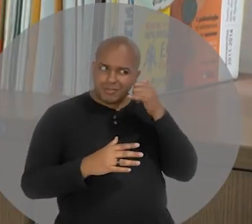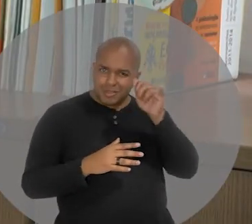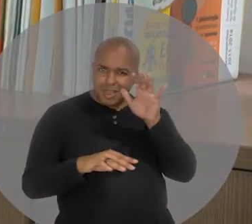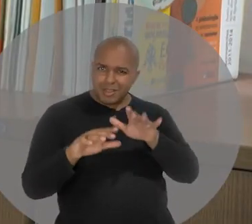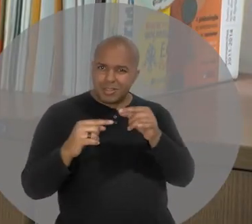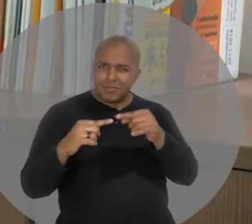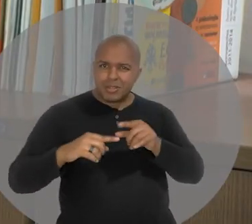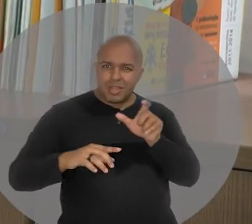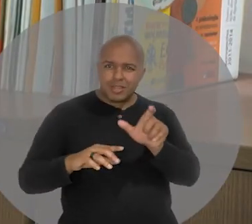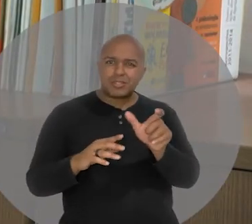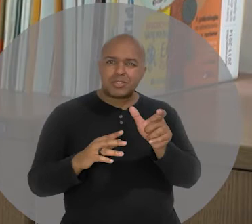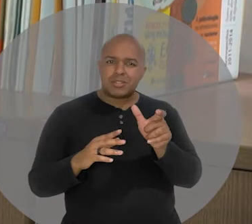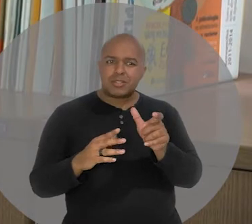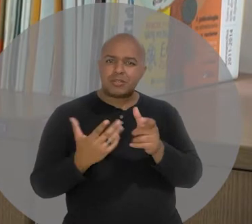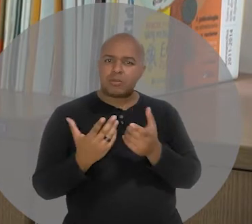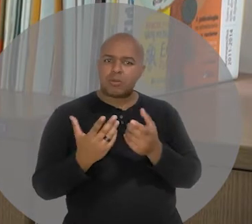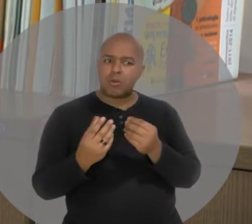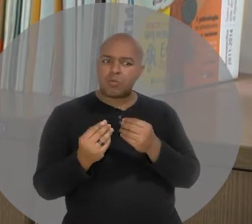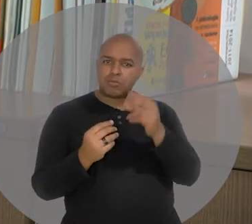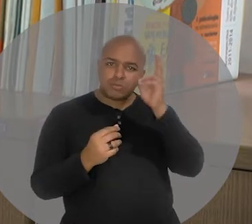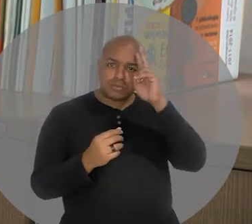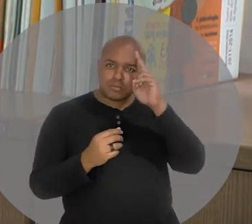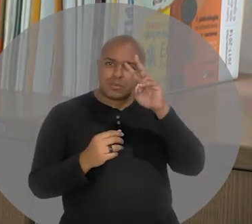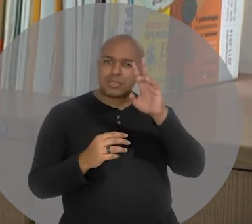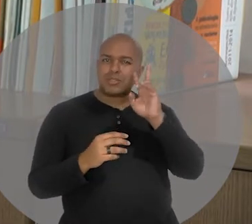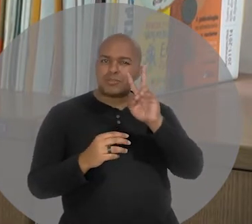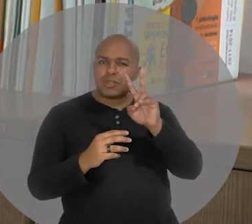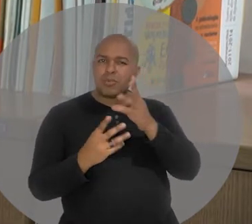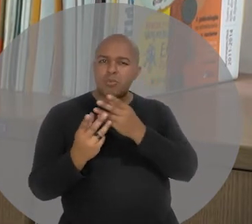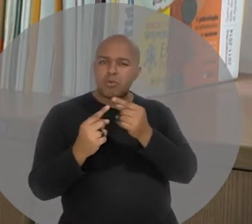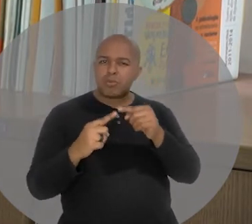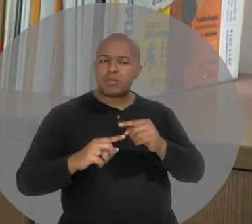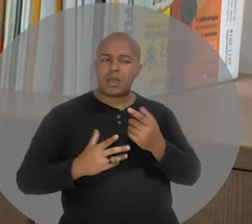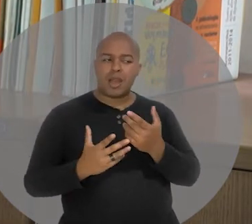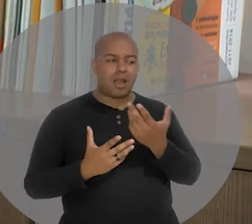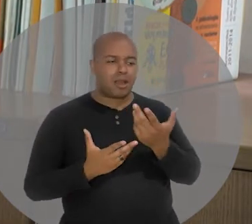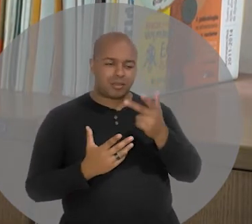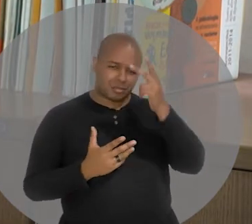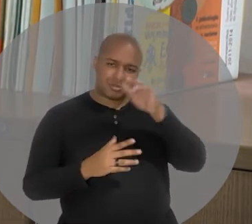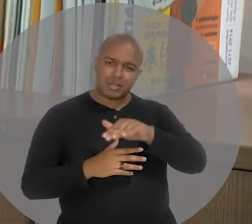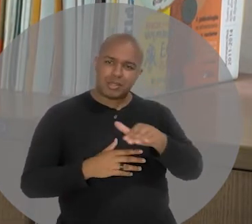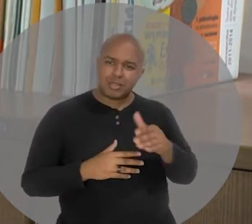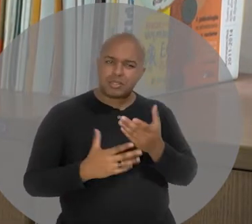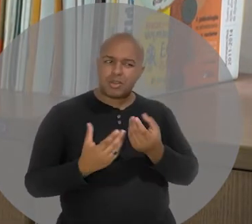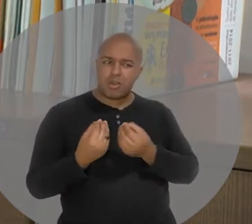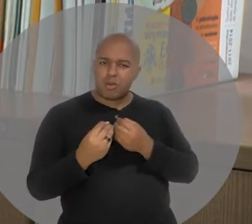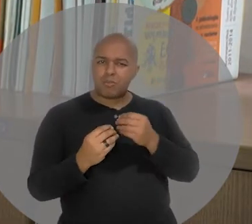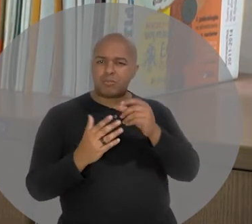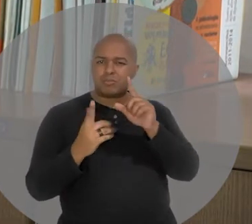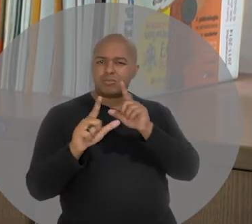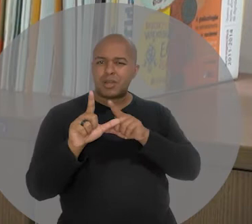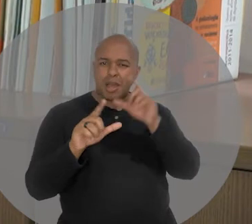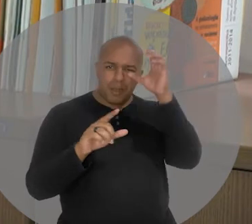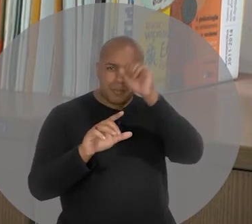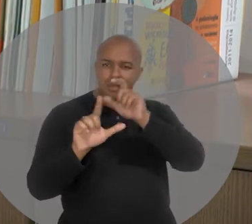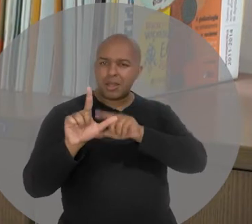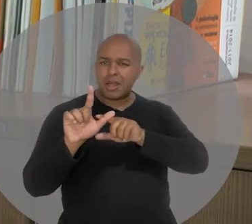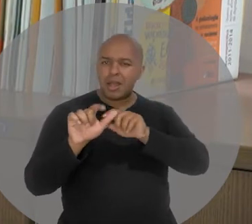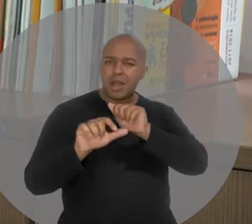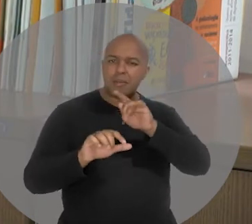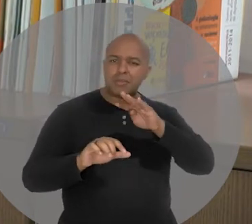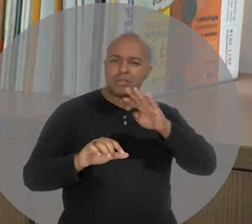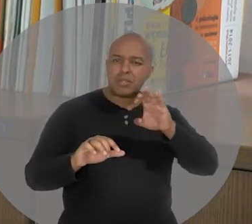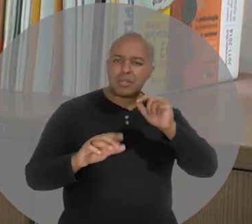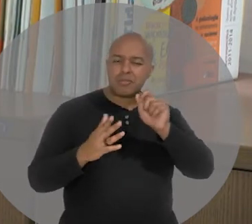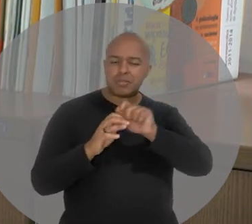tipo de história que a gente ouve tanto, de que as crianças estão sendo alfabetizadas, elas estão fazendo a lição